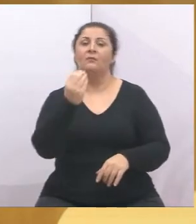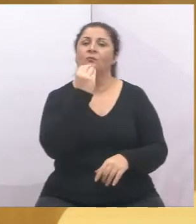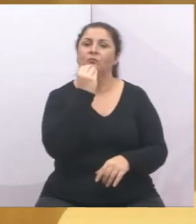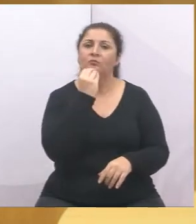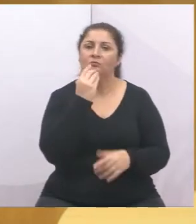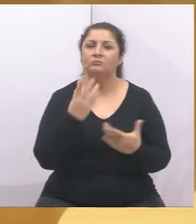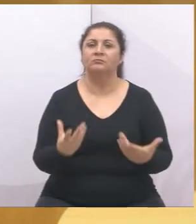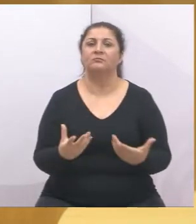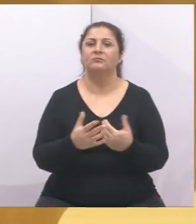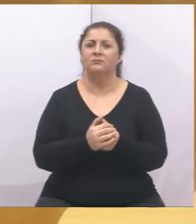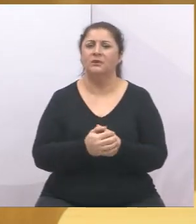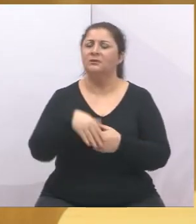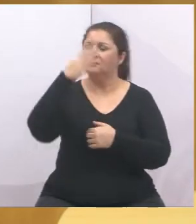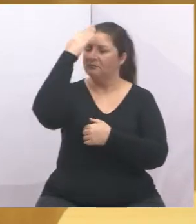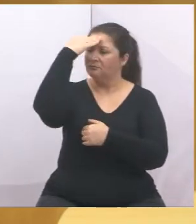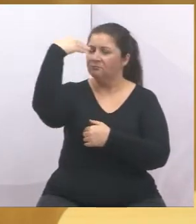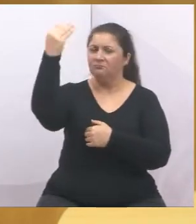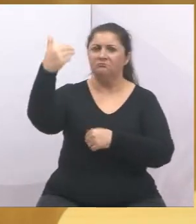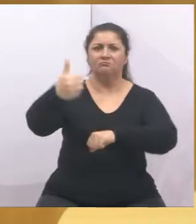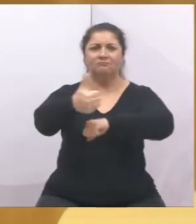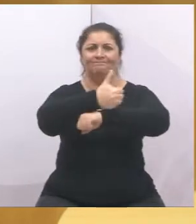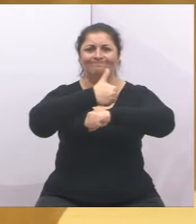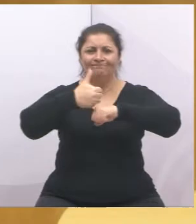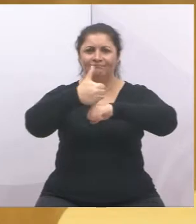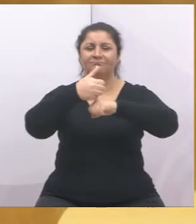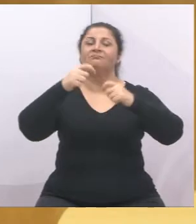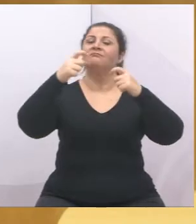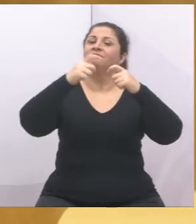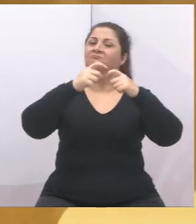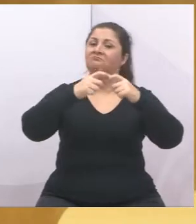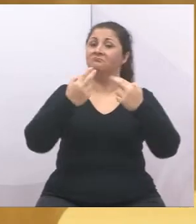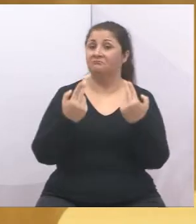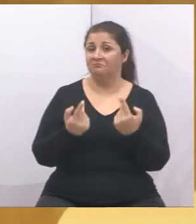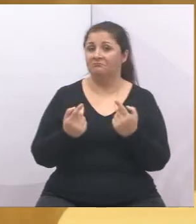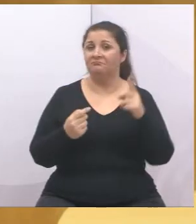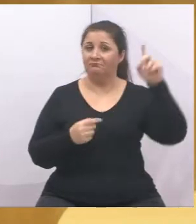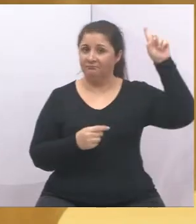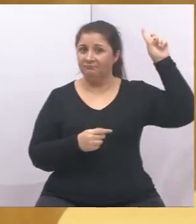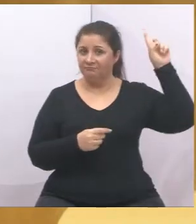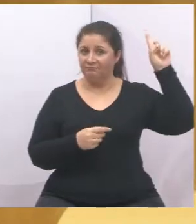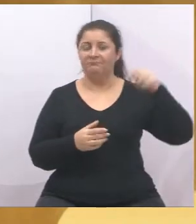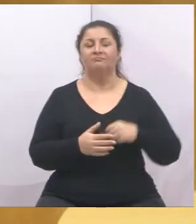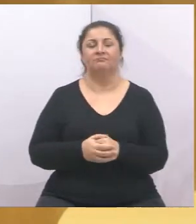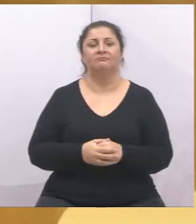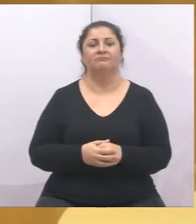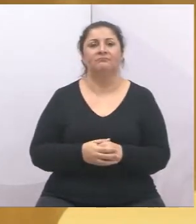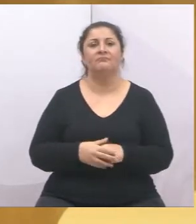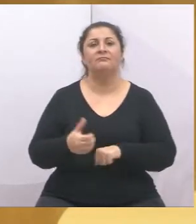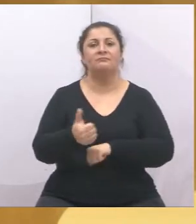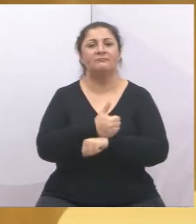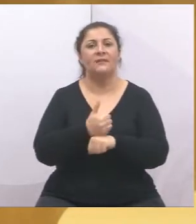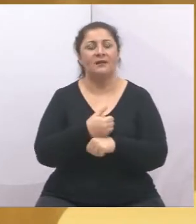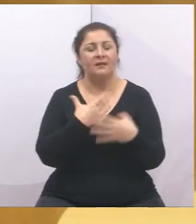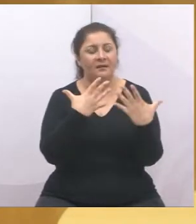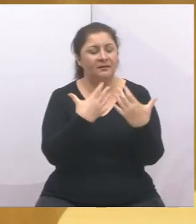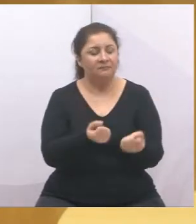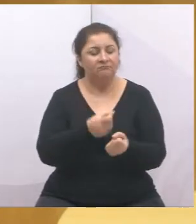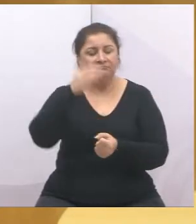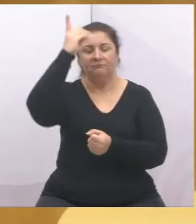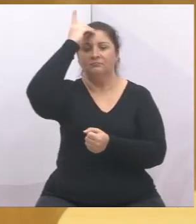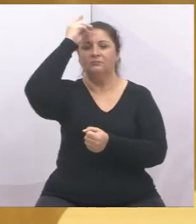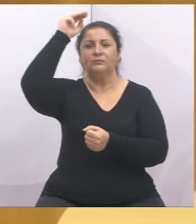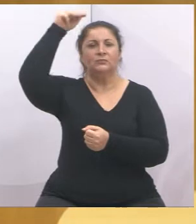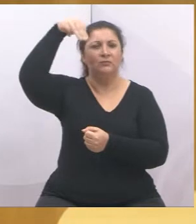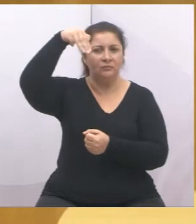oportunidade de homenagear um profissional médico, como eu, um profissional que a gente recebe o dom